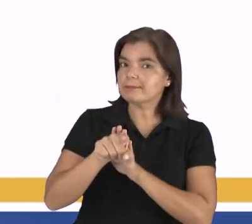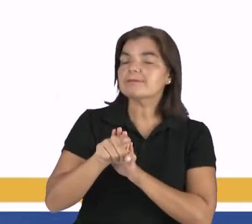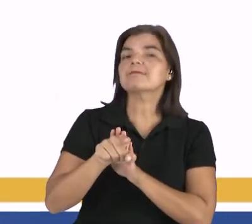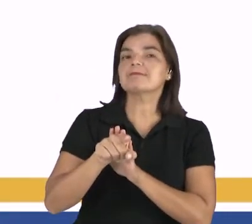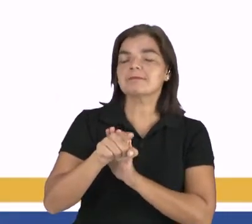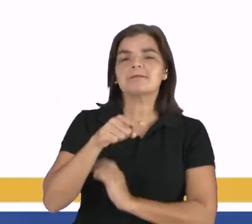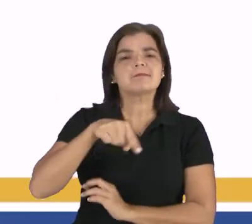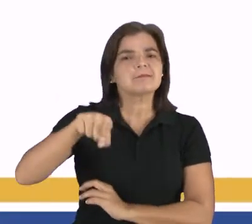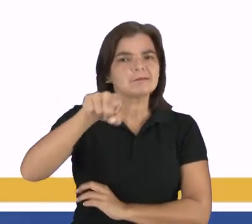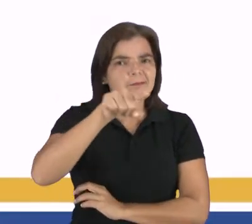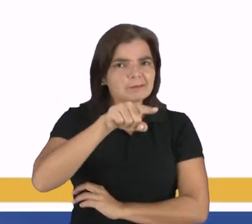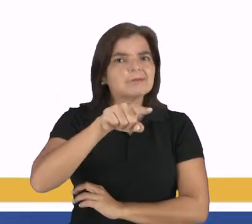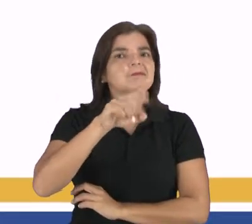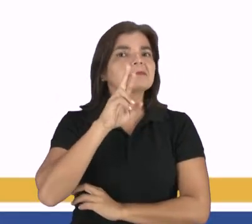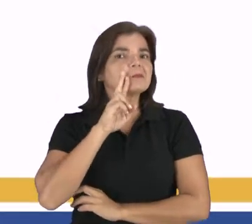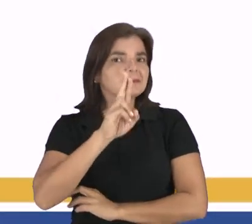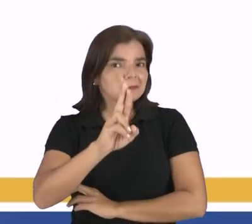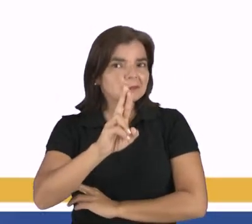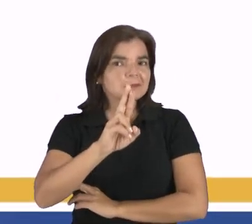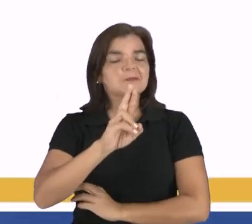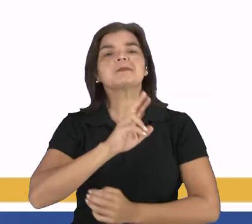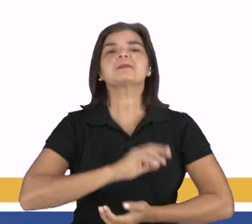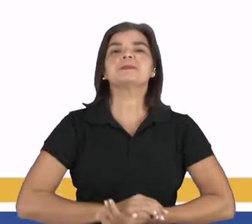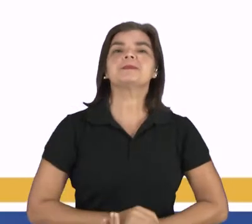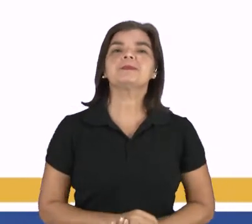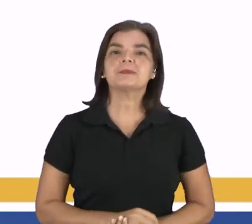que eu gostaria que você se respondesse aí.